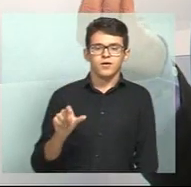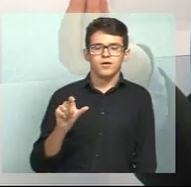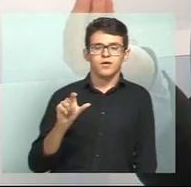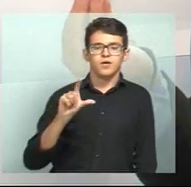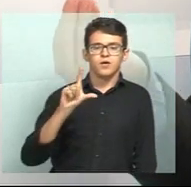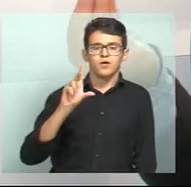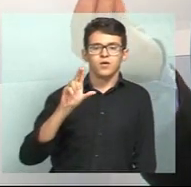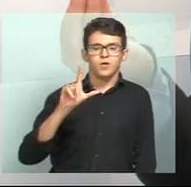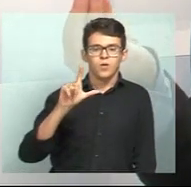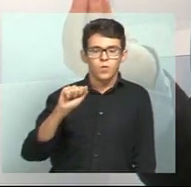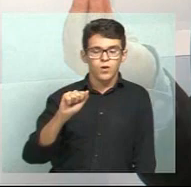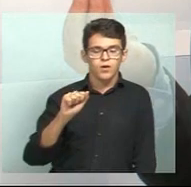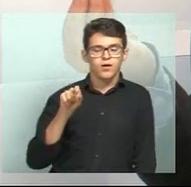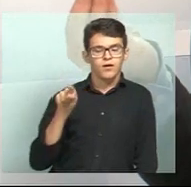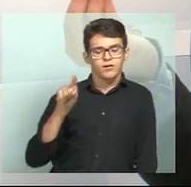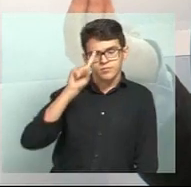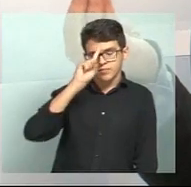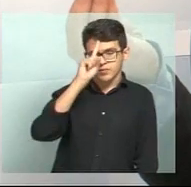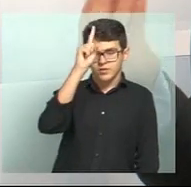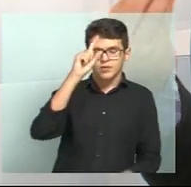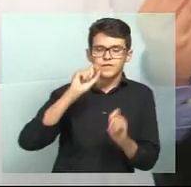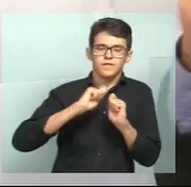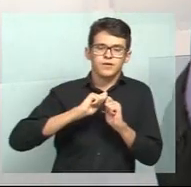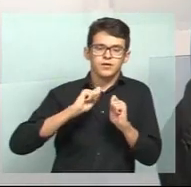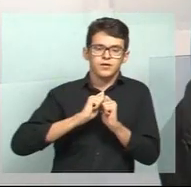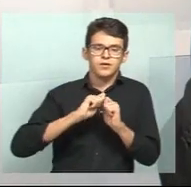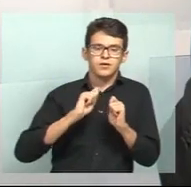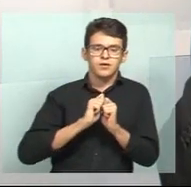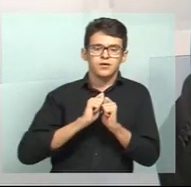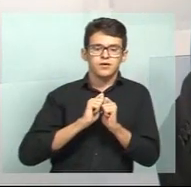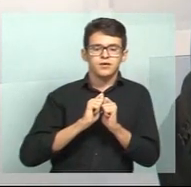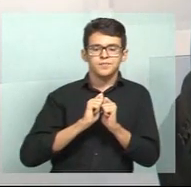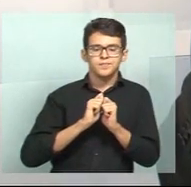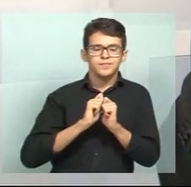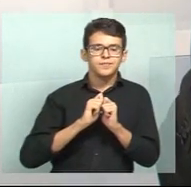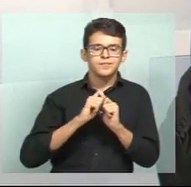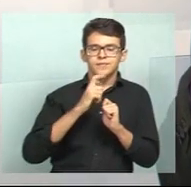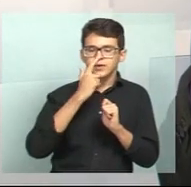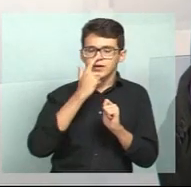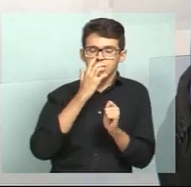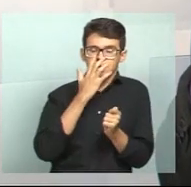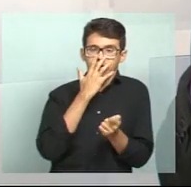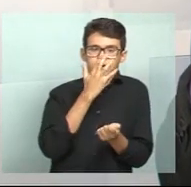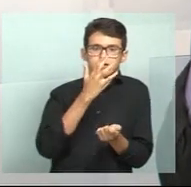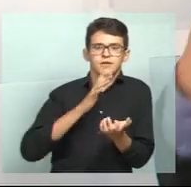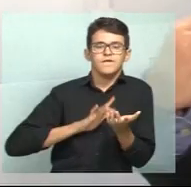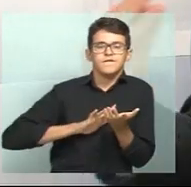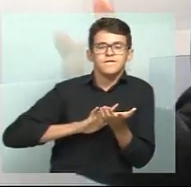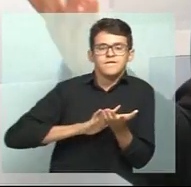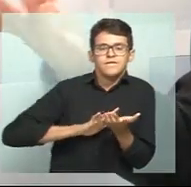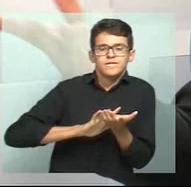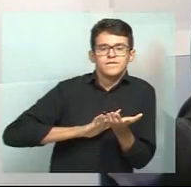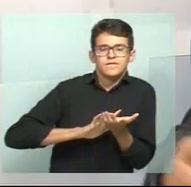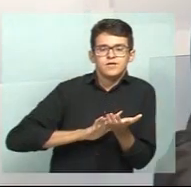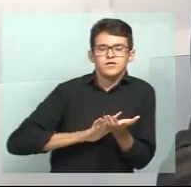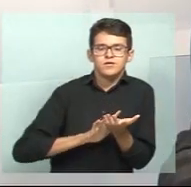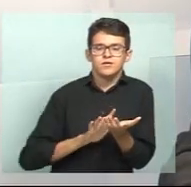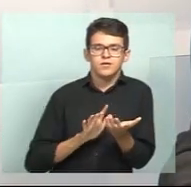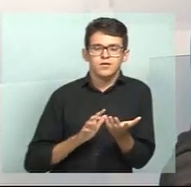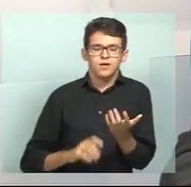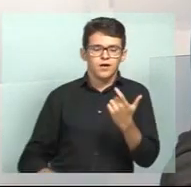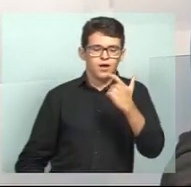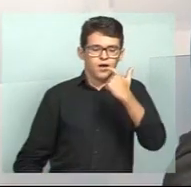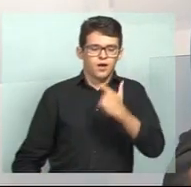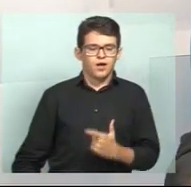uma peça fictícia, da qual ele é o injustiçado e a justiça, a todo custo, quer tirar ele de